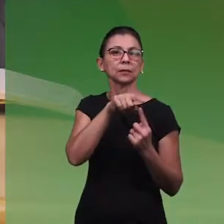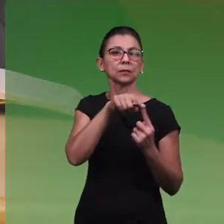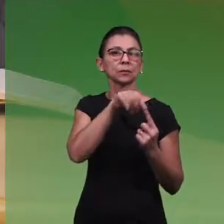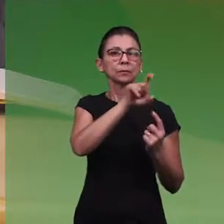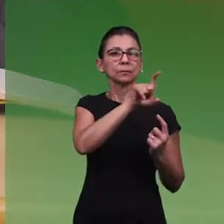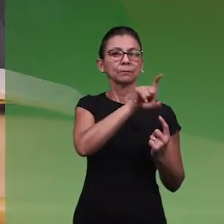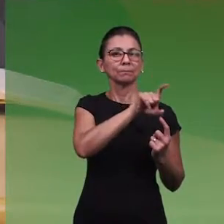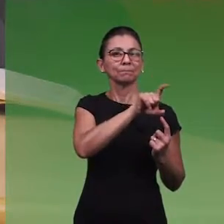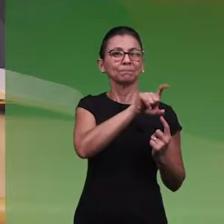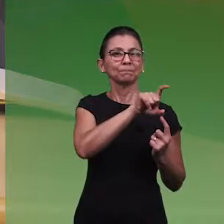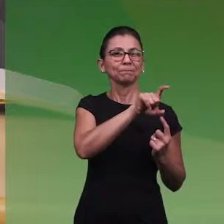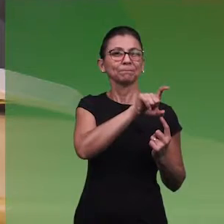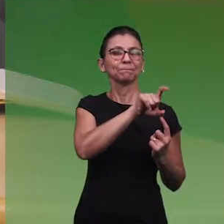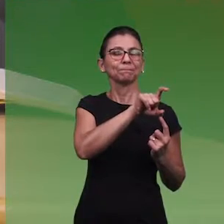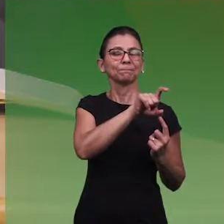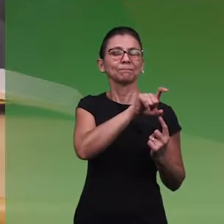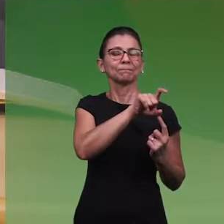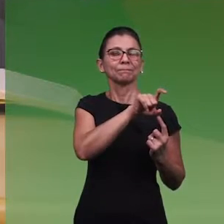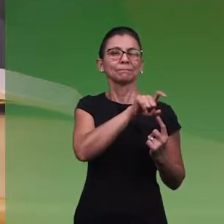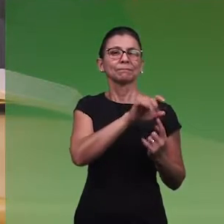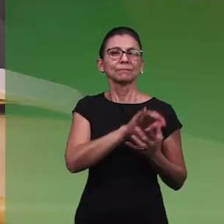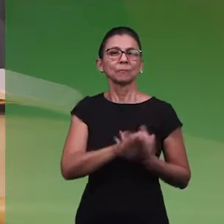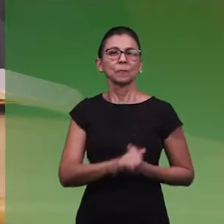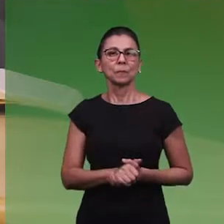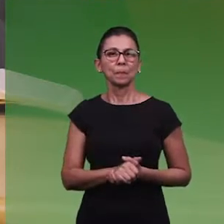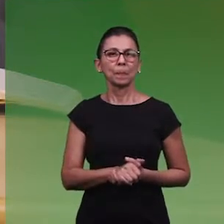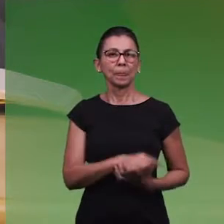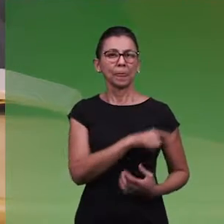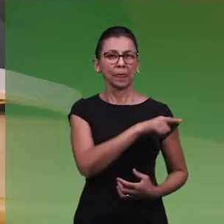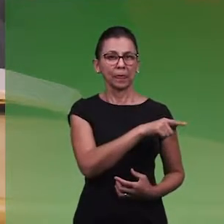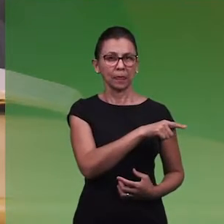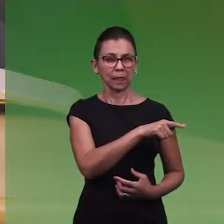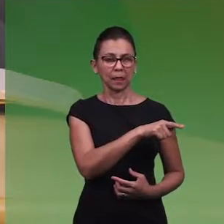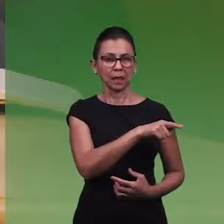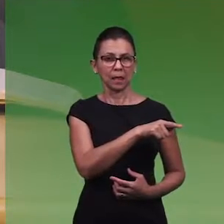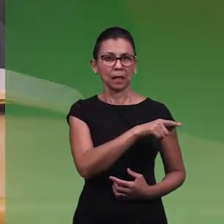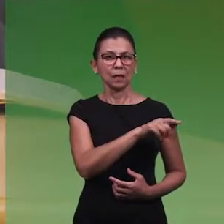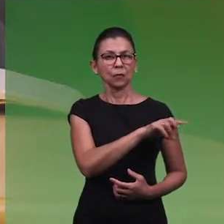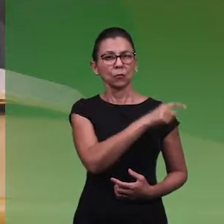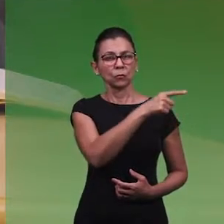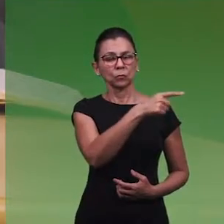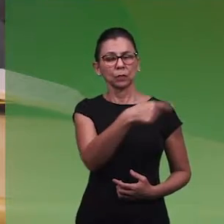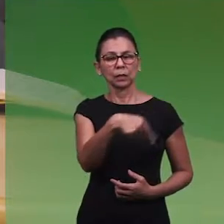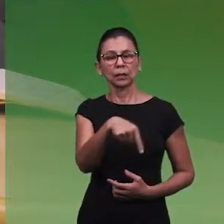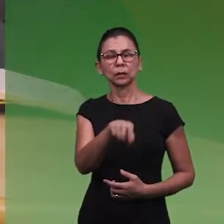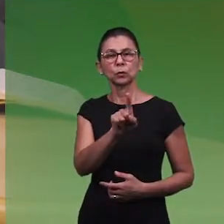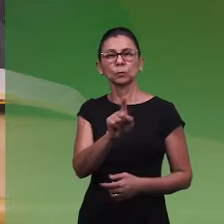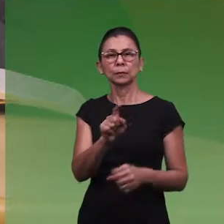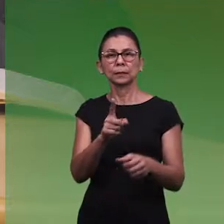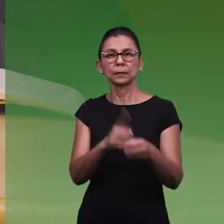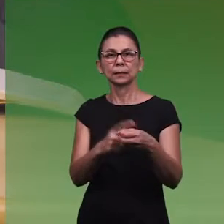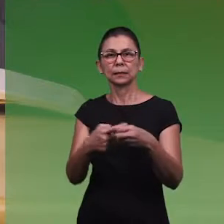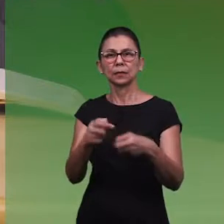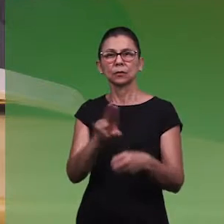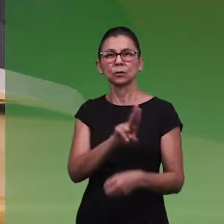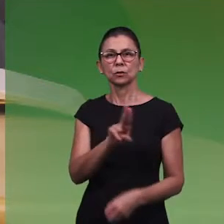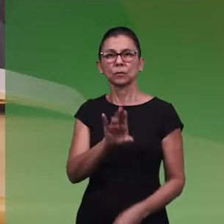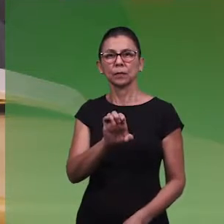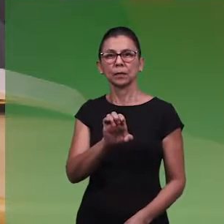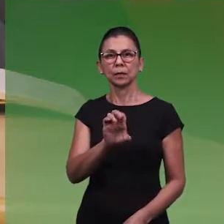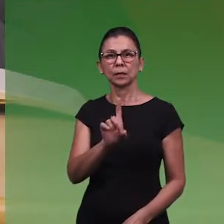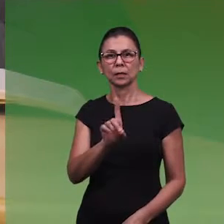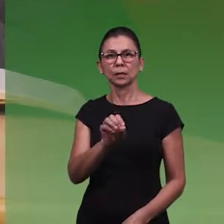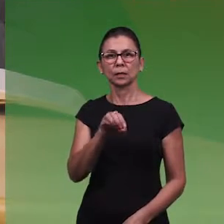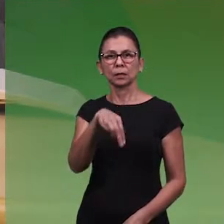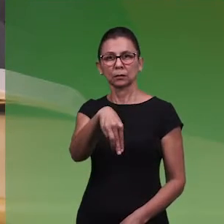adversário. E foi numa cidade chamada Endor, que significa